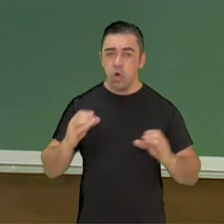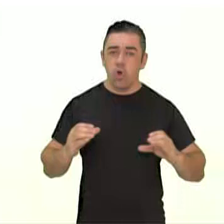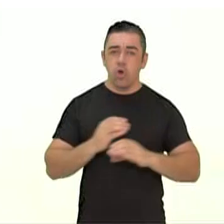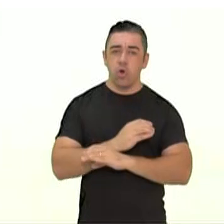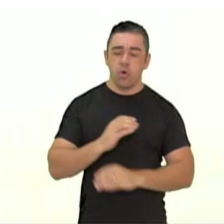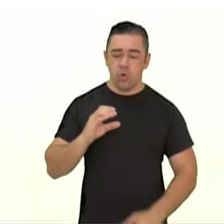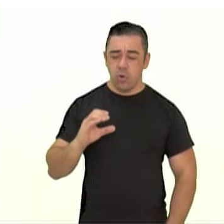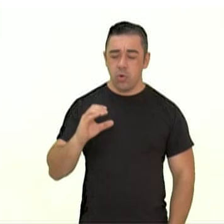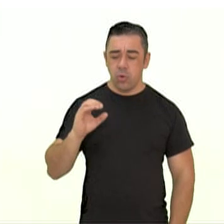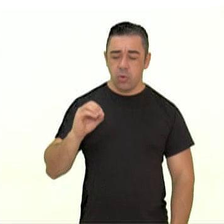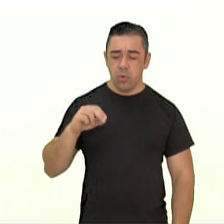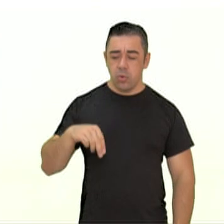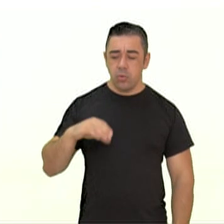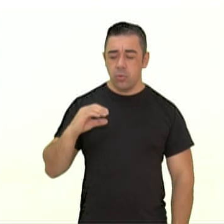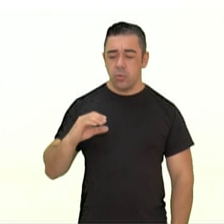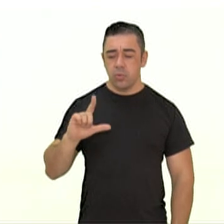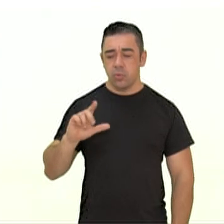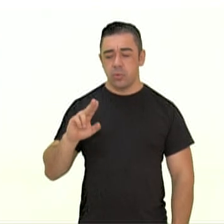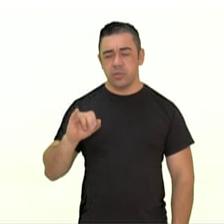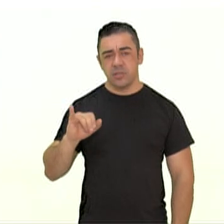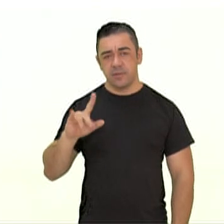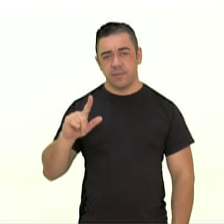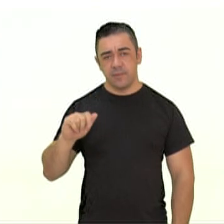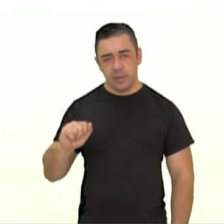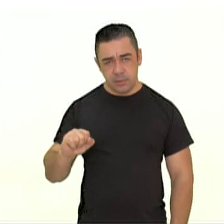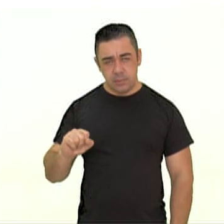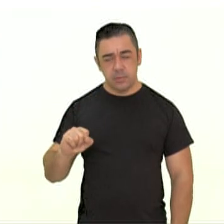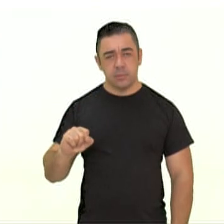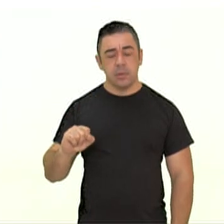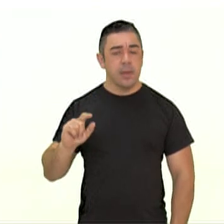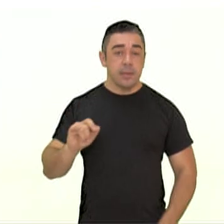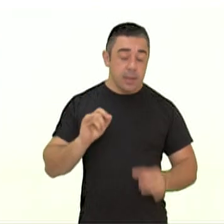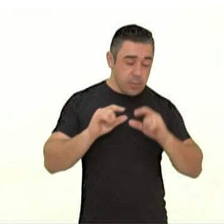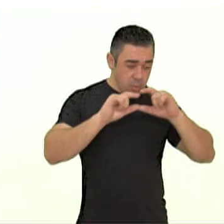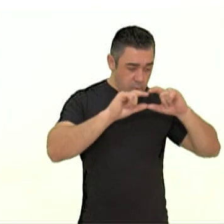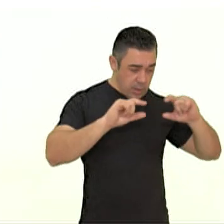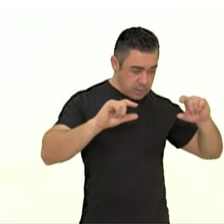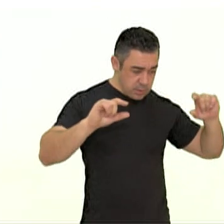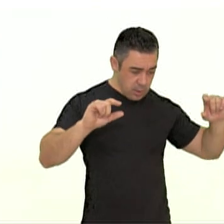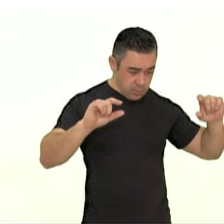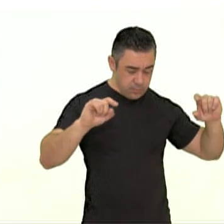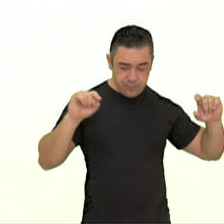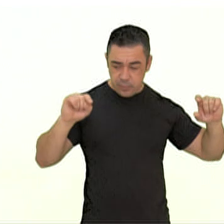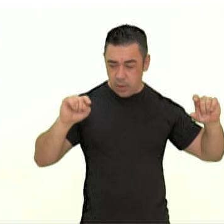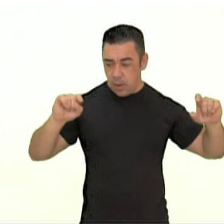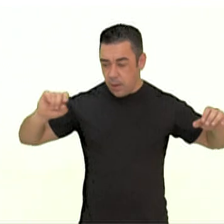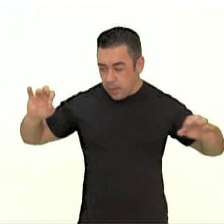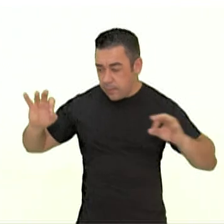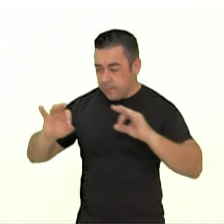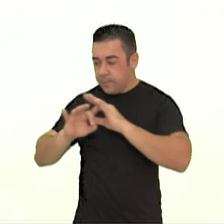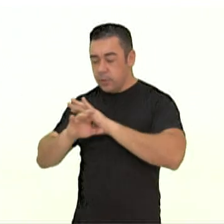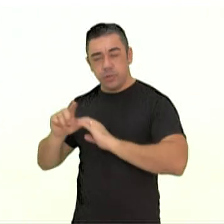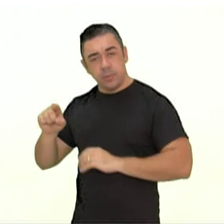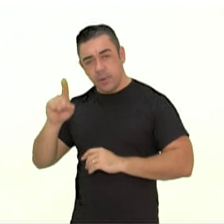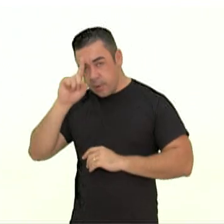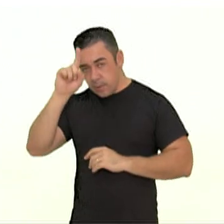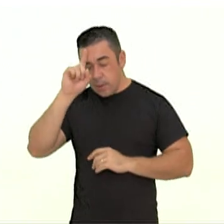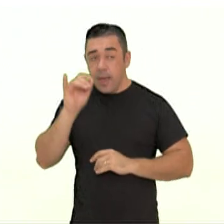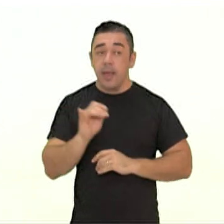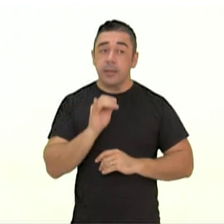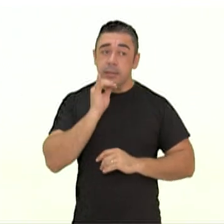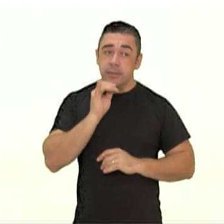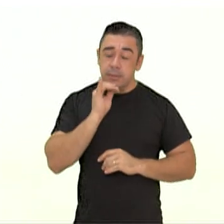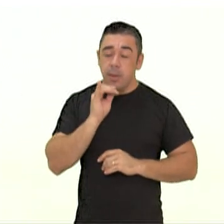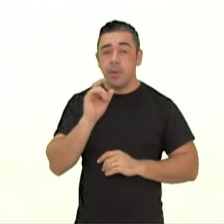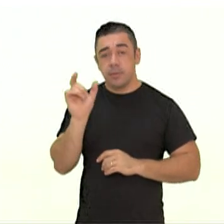conclusivas estabelecem uma consequência entre oração ou fechamento de uma ideia. Exemplos